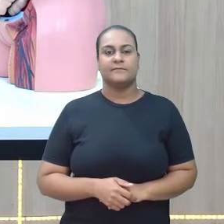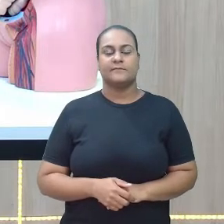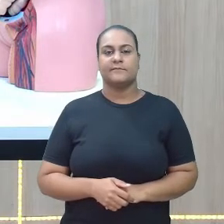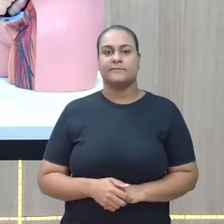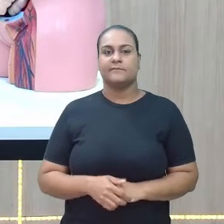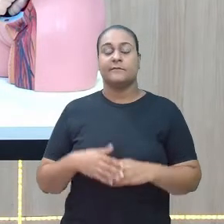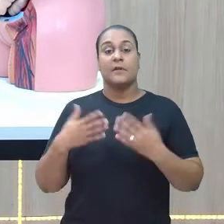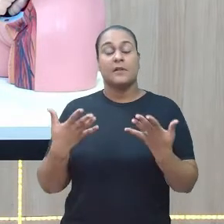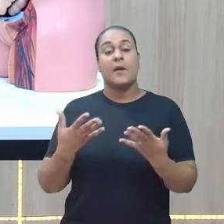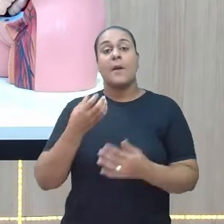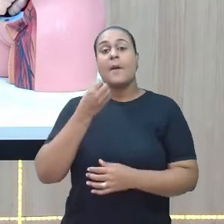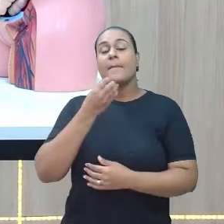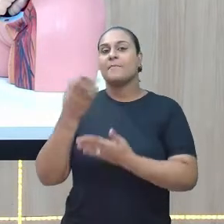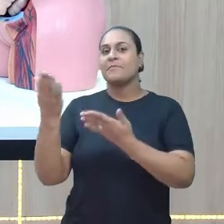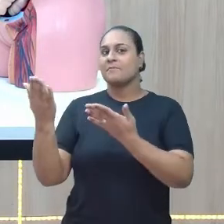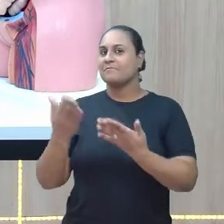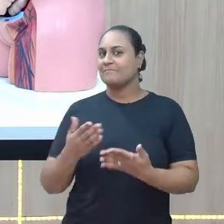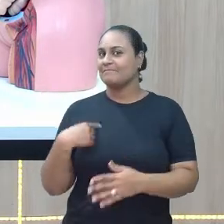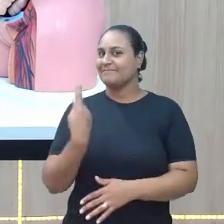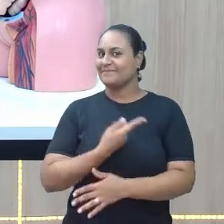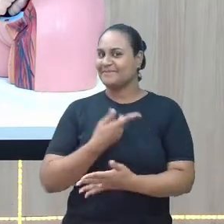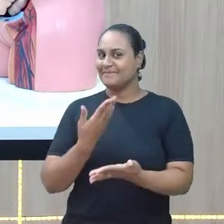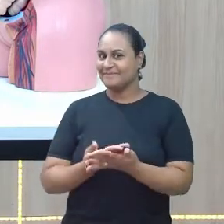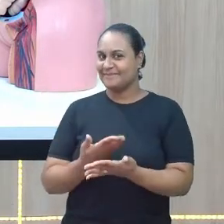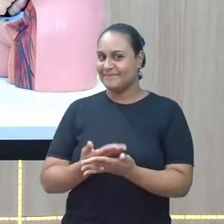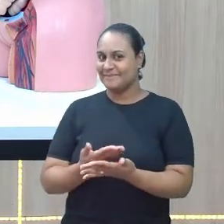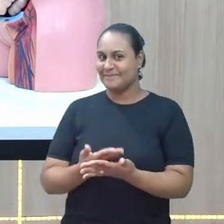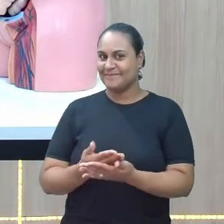Então, bem-vindos à nossa aula.